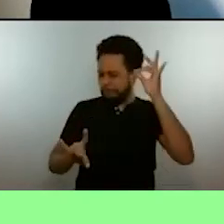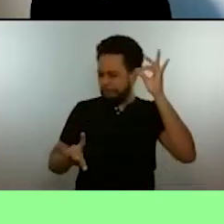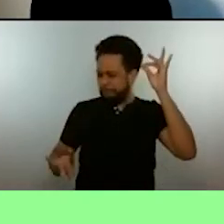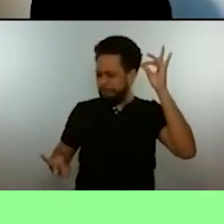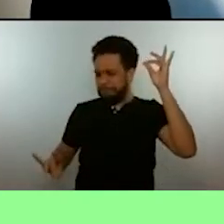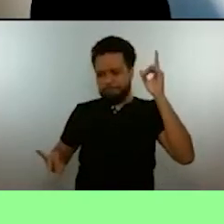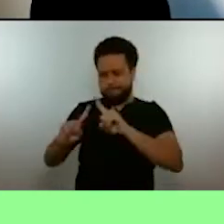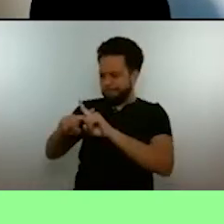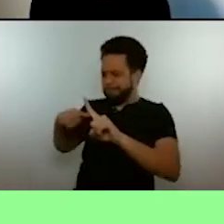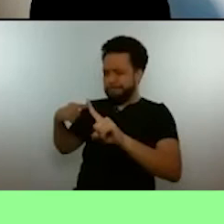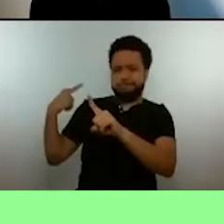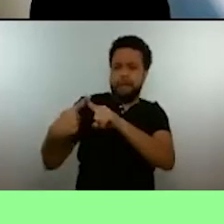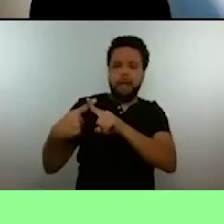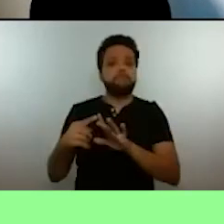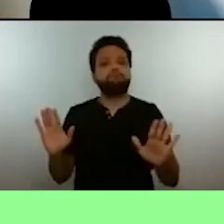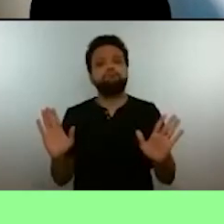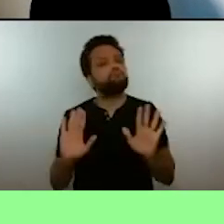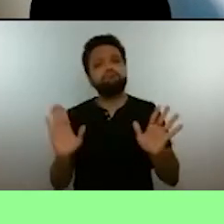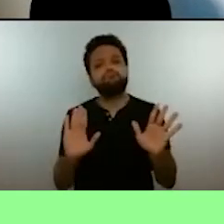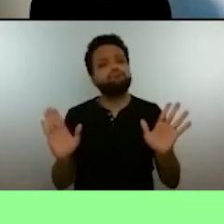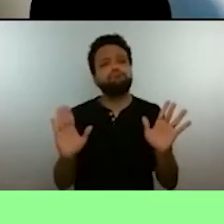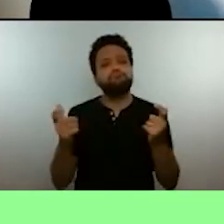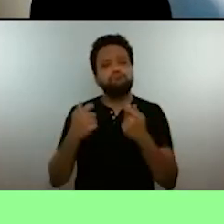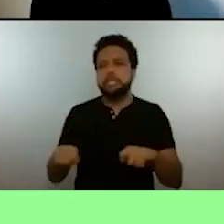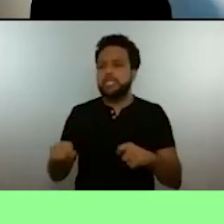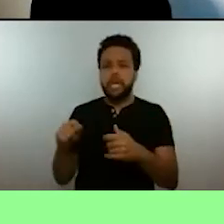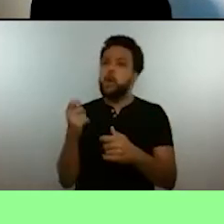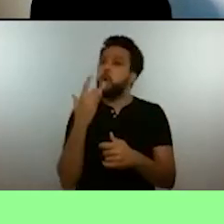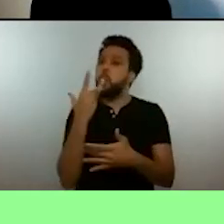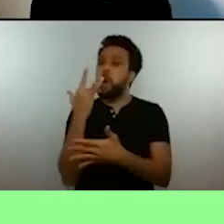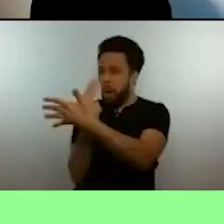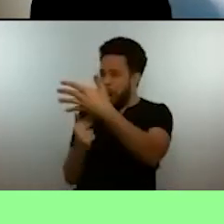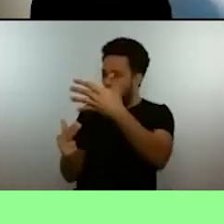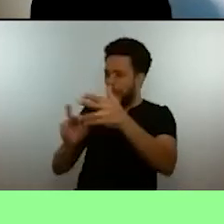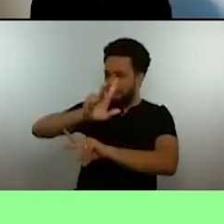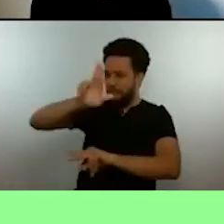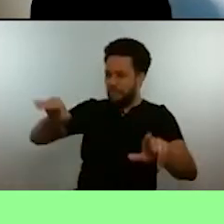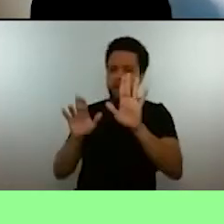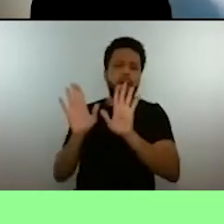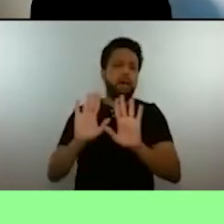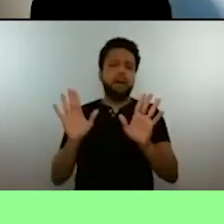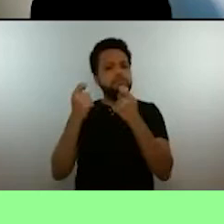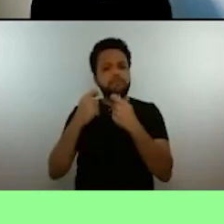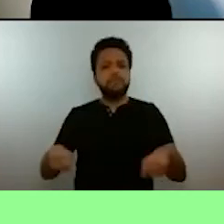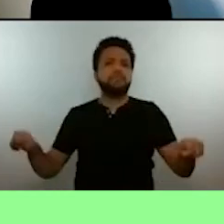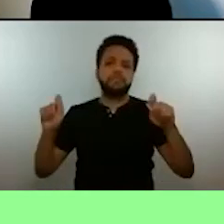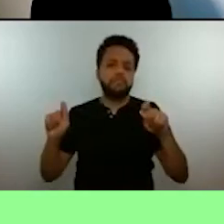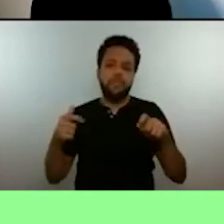uma ilustração, sei lá, super coloridíssima. Não vai entrar nesse contexto porque é de